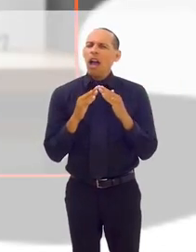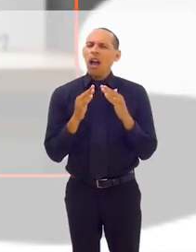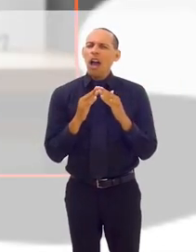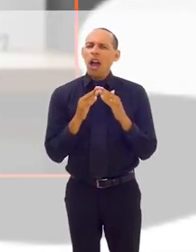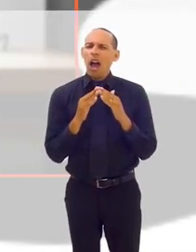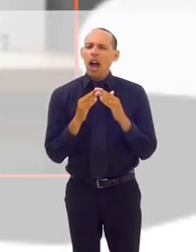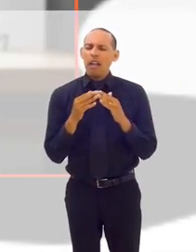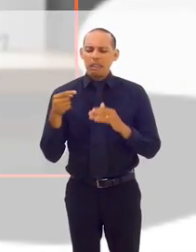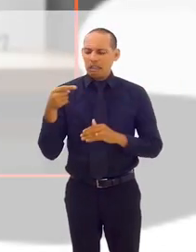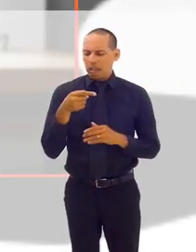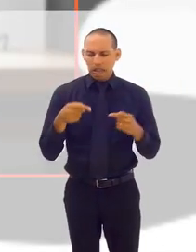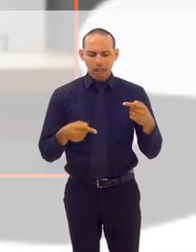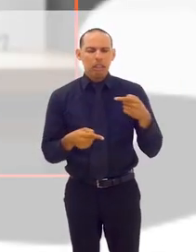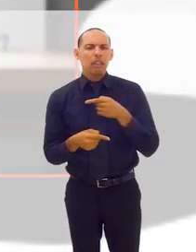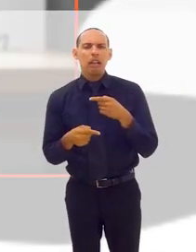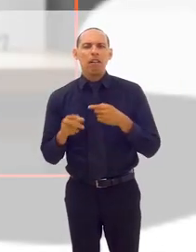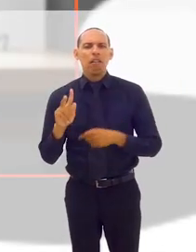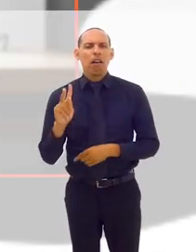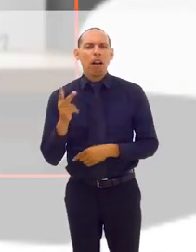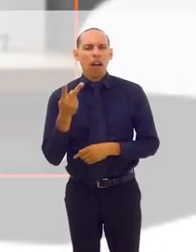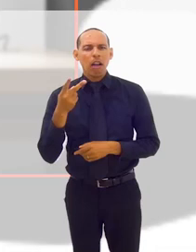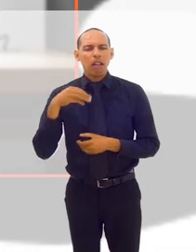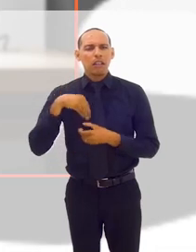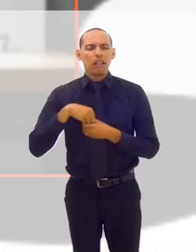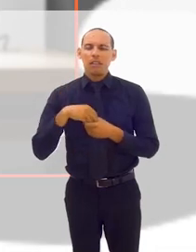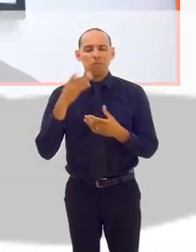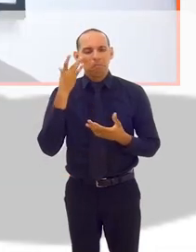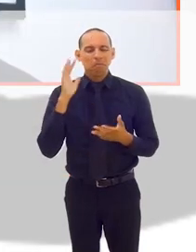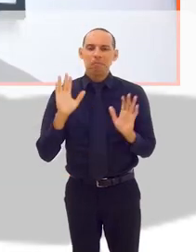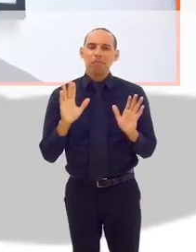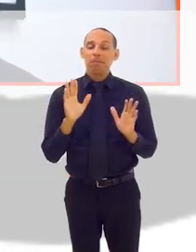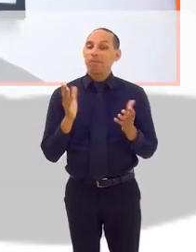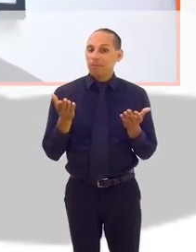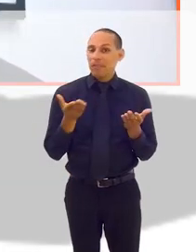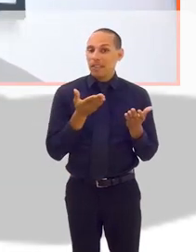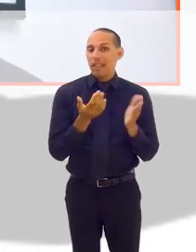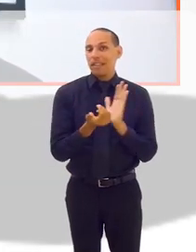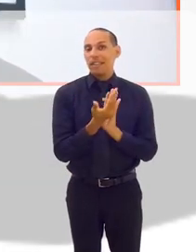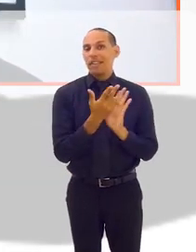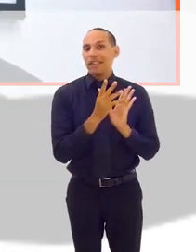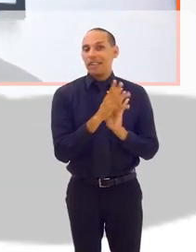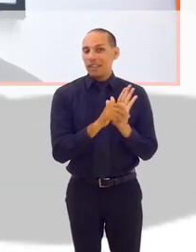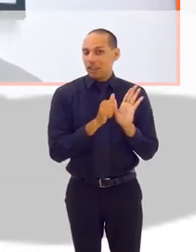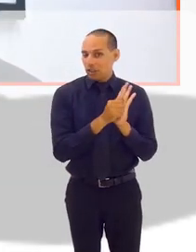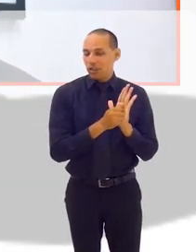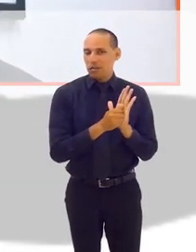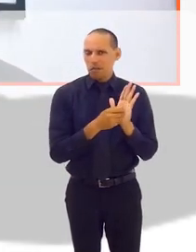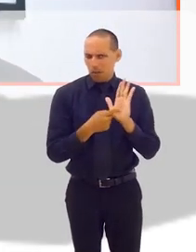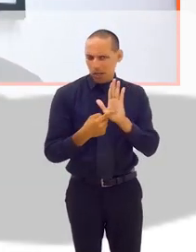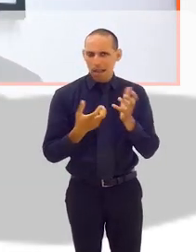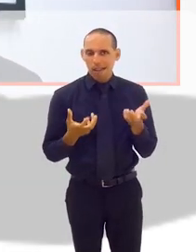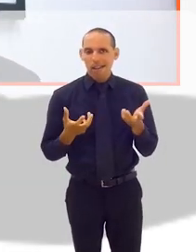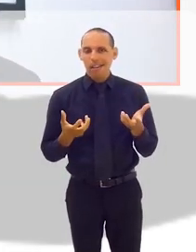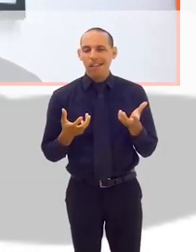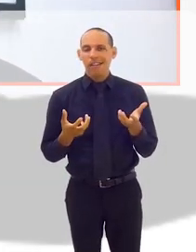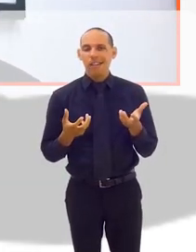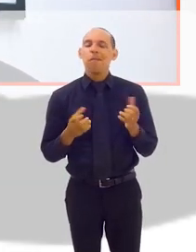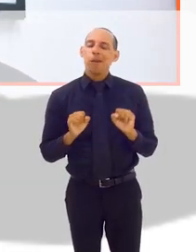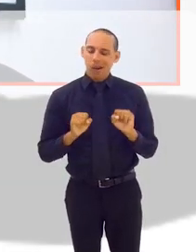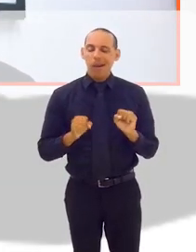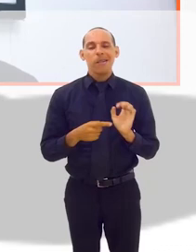assim, umas setas com um H dentro. Eu não entendo. Esse símbolo indica... Quer que mostre? Quer que